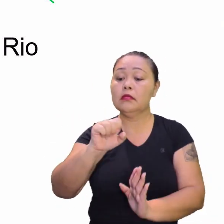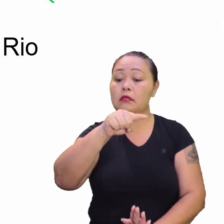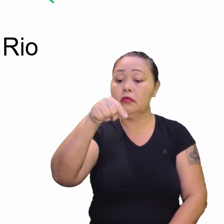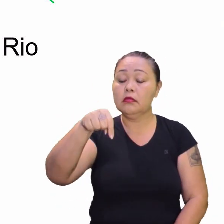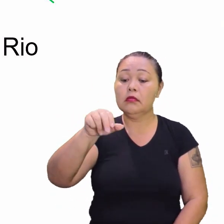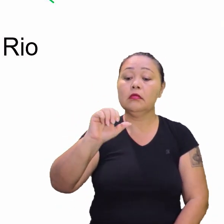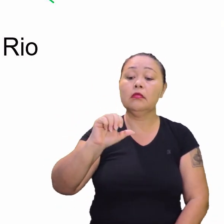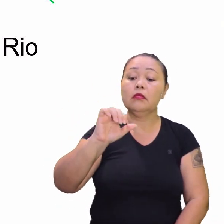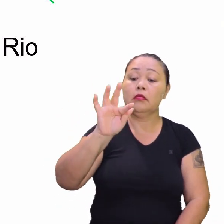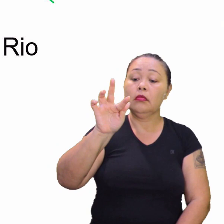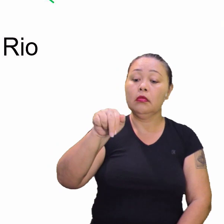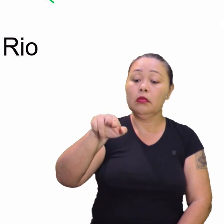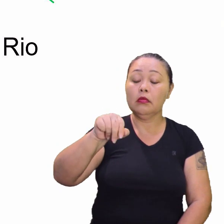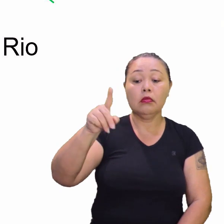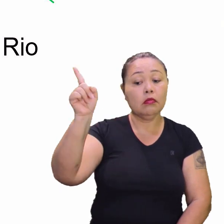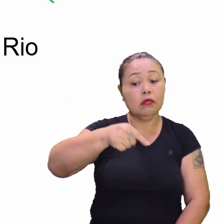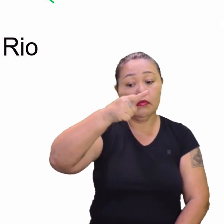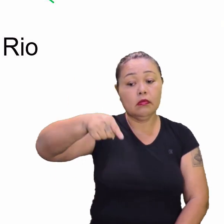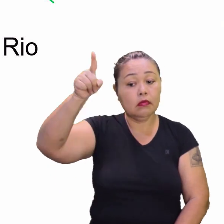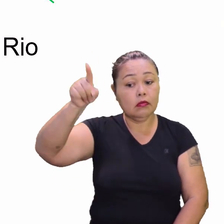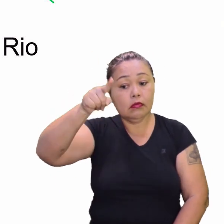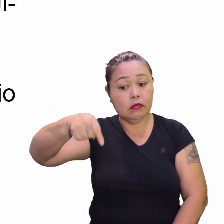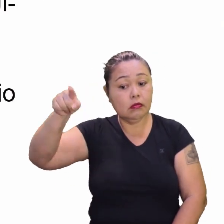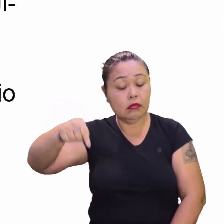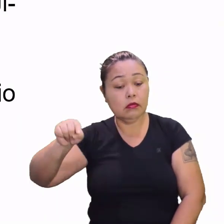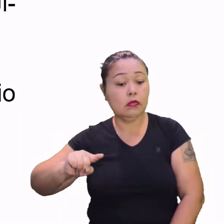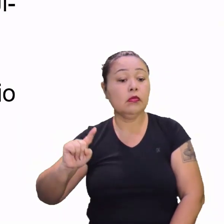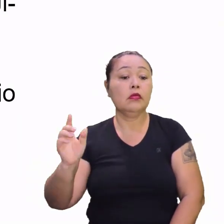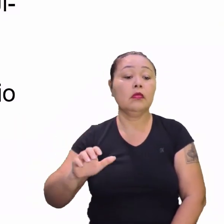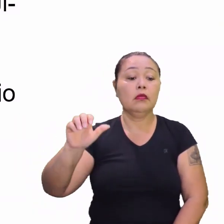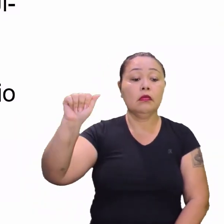Só nessa página. Então, ele já pode ir na A e